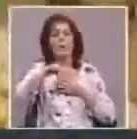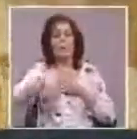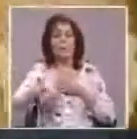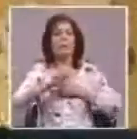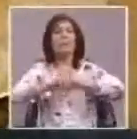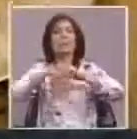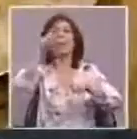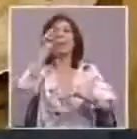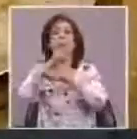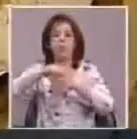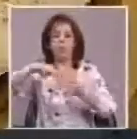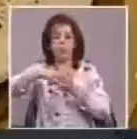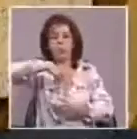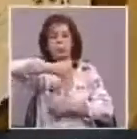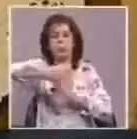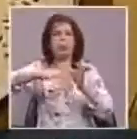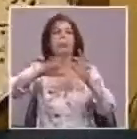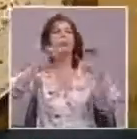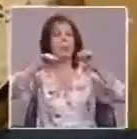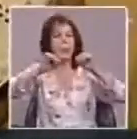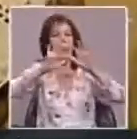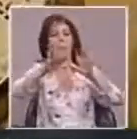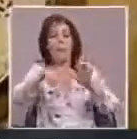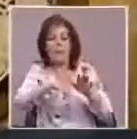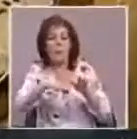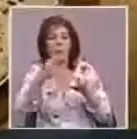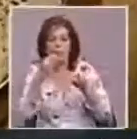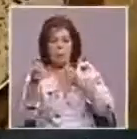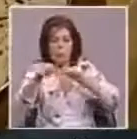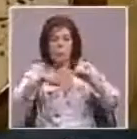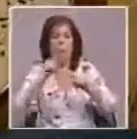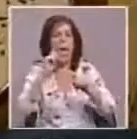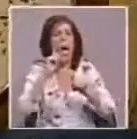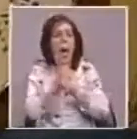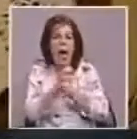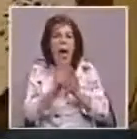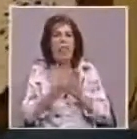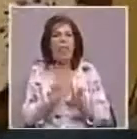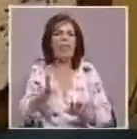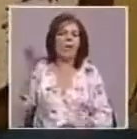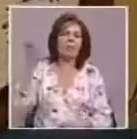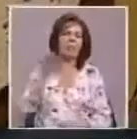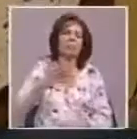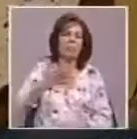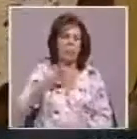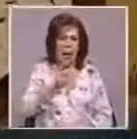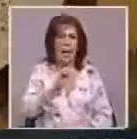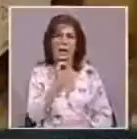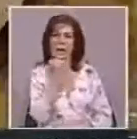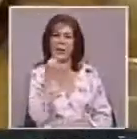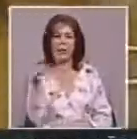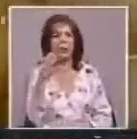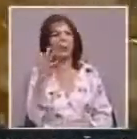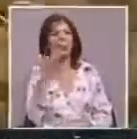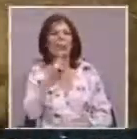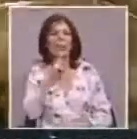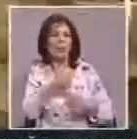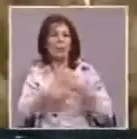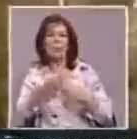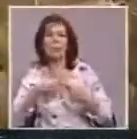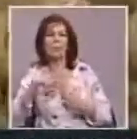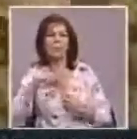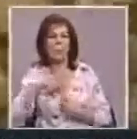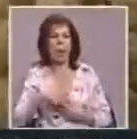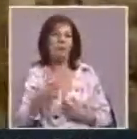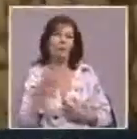mas sempre mantendo a tradição. Esse é um ponto essencial. Acha que é esse mesmo o segredo de irem vendendo os produtos portugueses cá